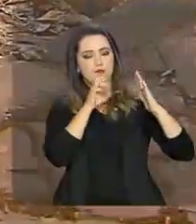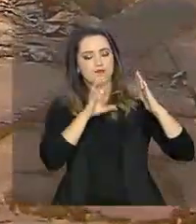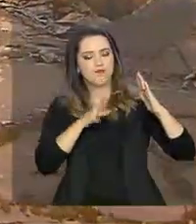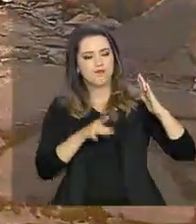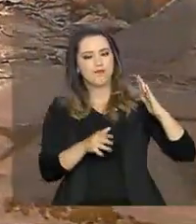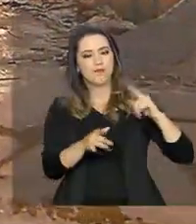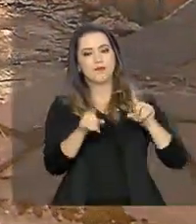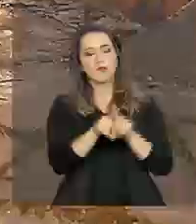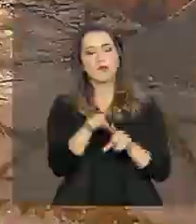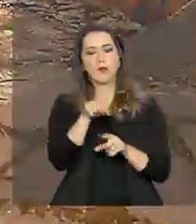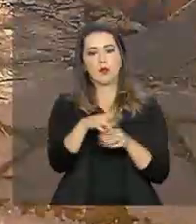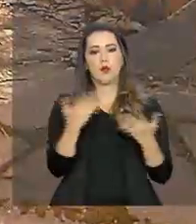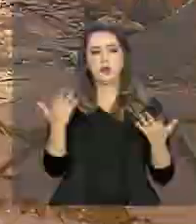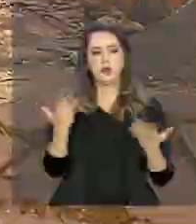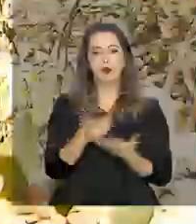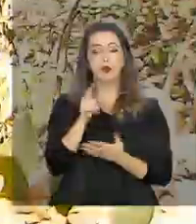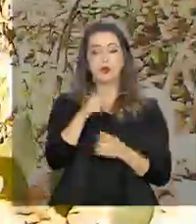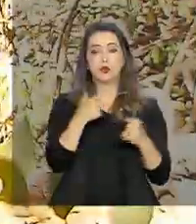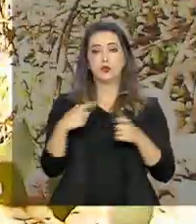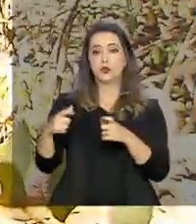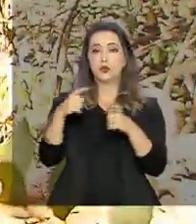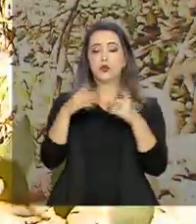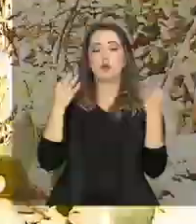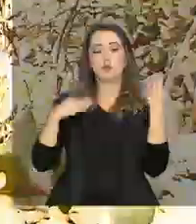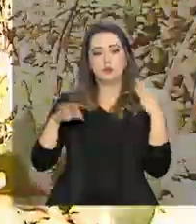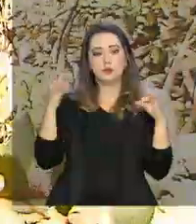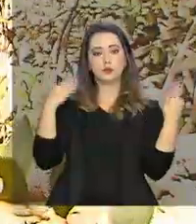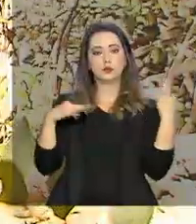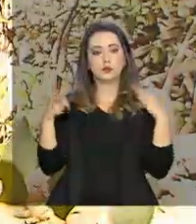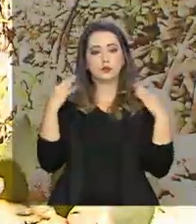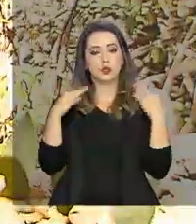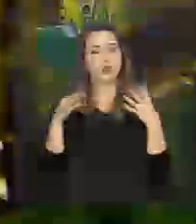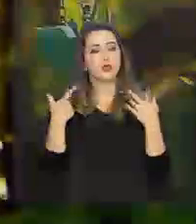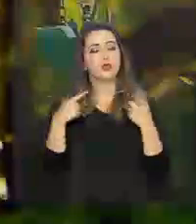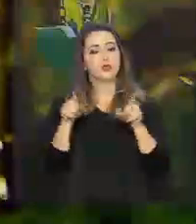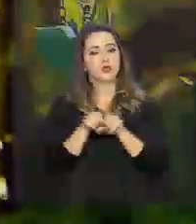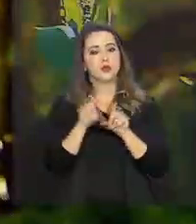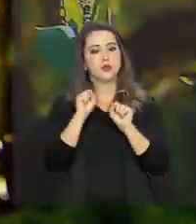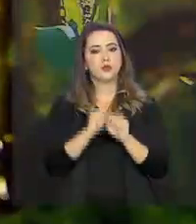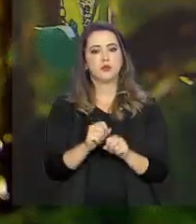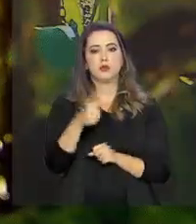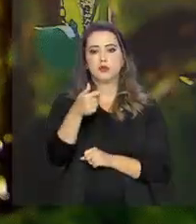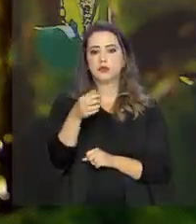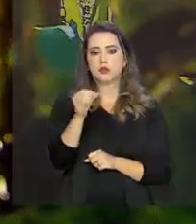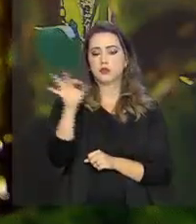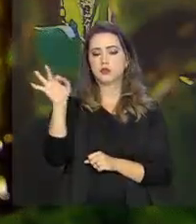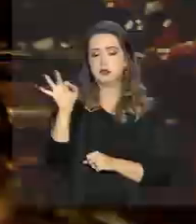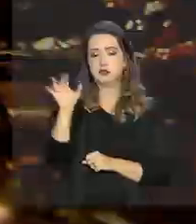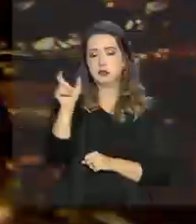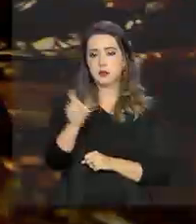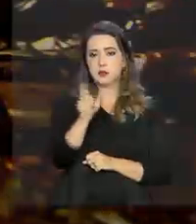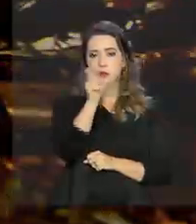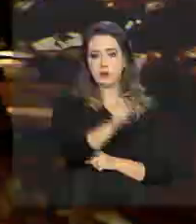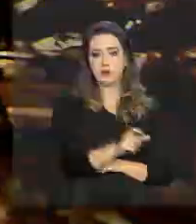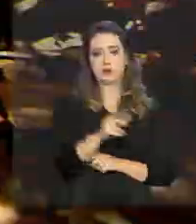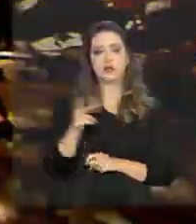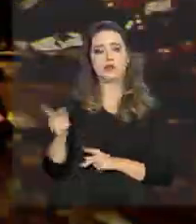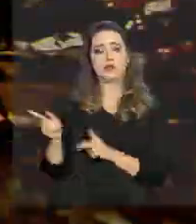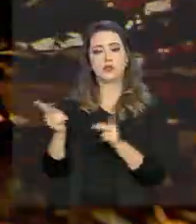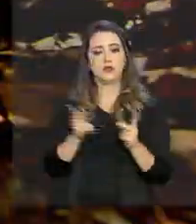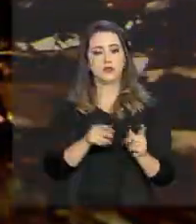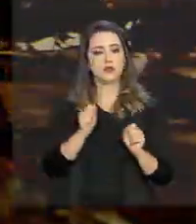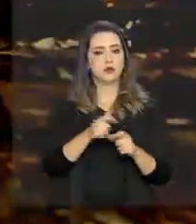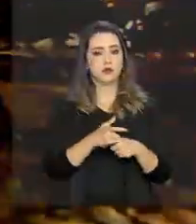é hoje um ponto de turismo esotérico e tem capacidade para receber até 70 pessoas o visitante pode